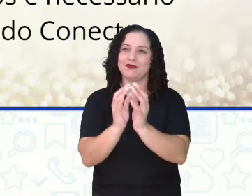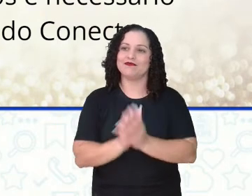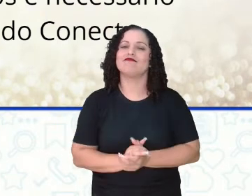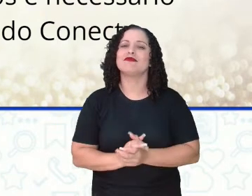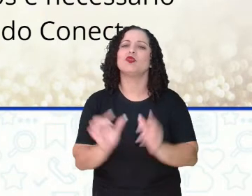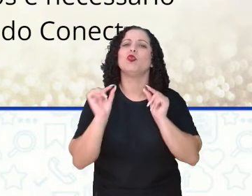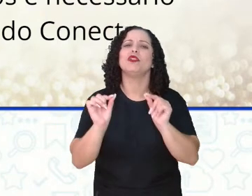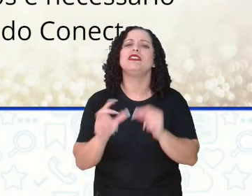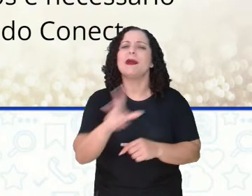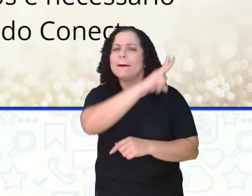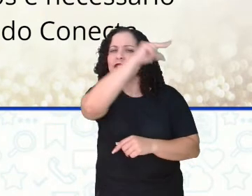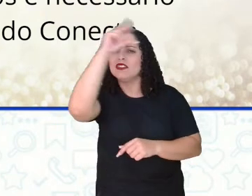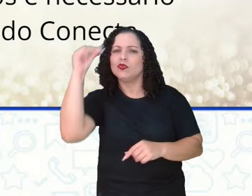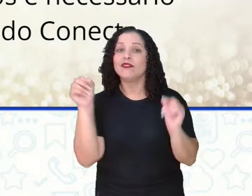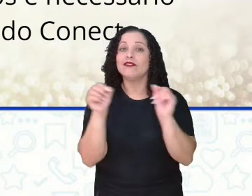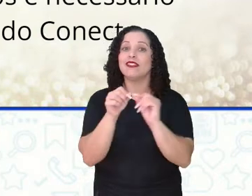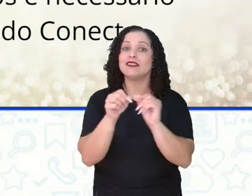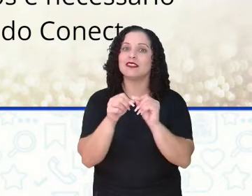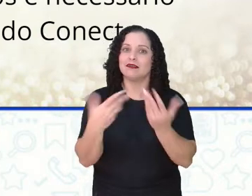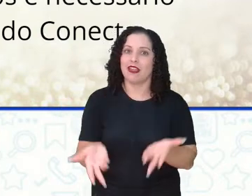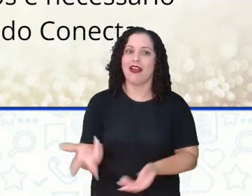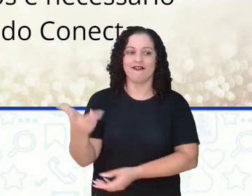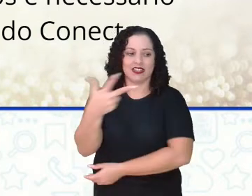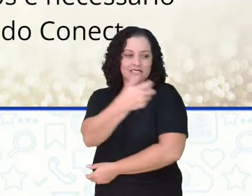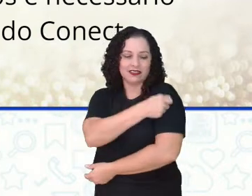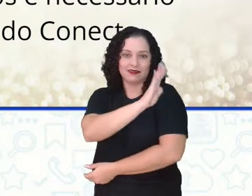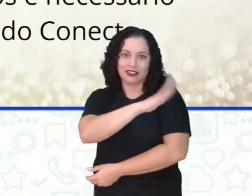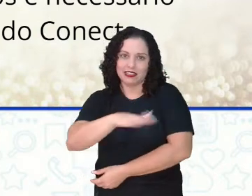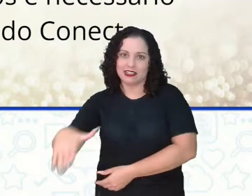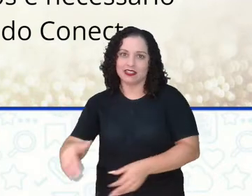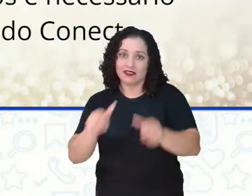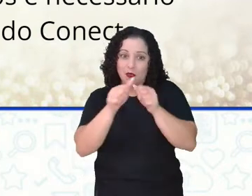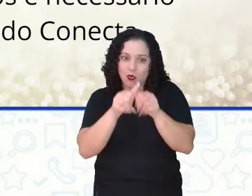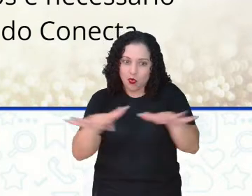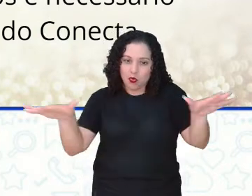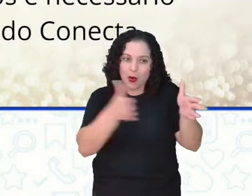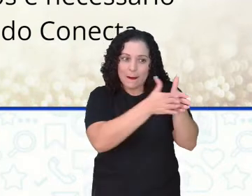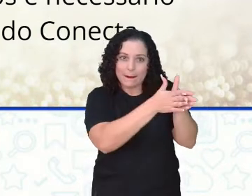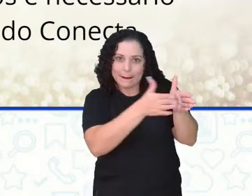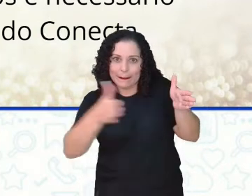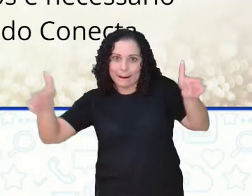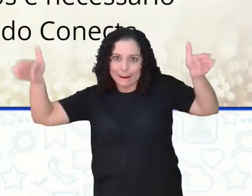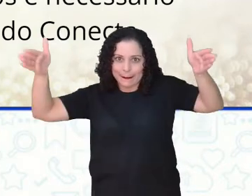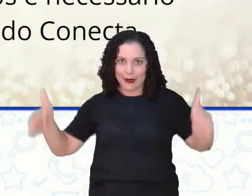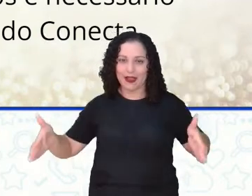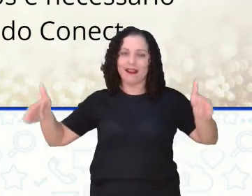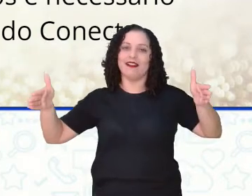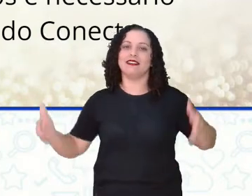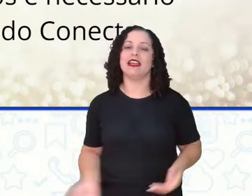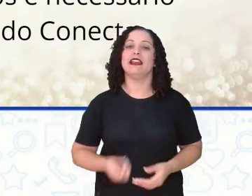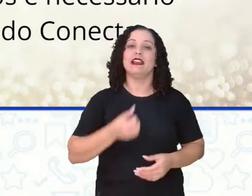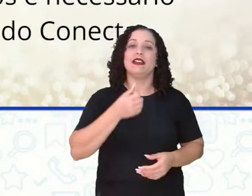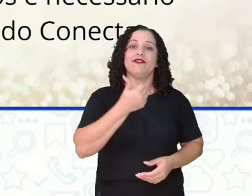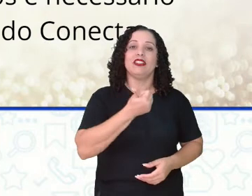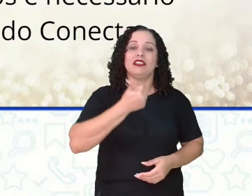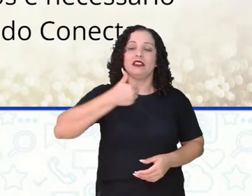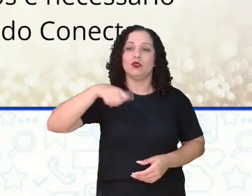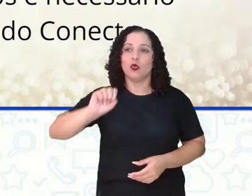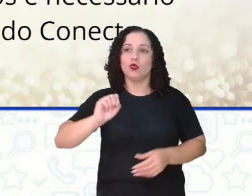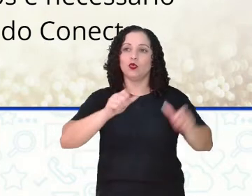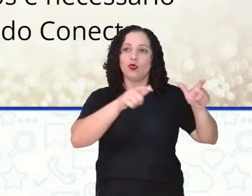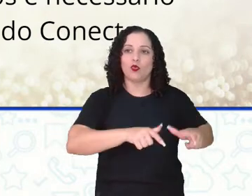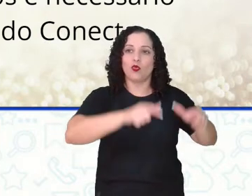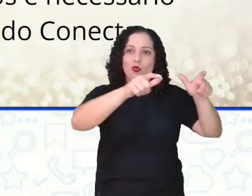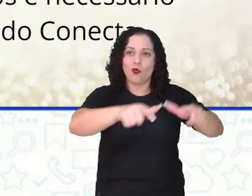que é que ela vai fazer? Vai ampliar a vacinação infantil contra a Covid-19 para 28 novos locais da